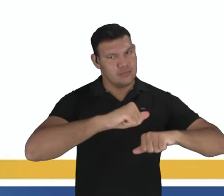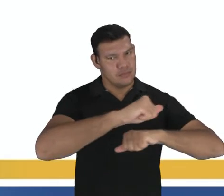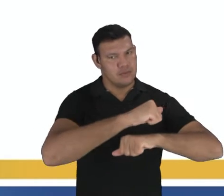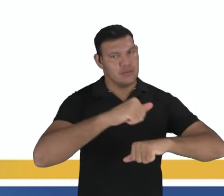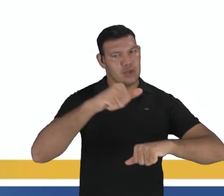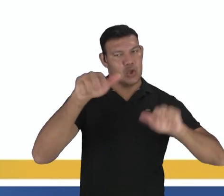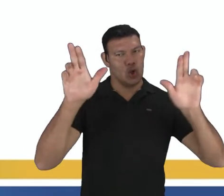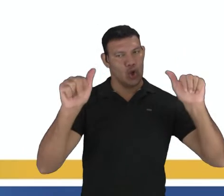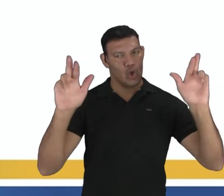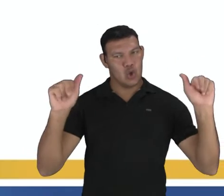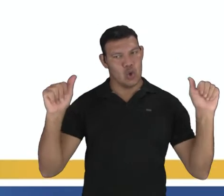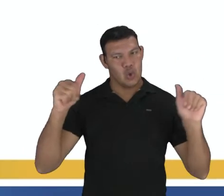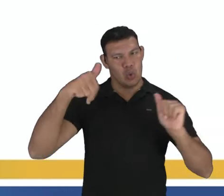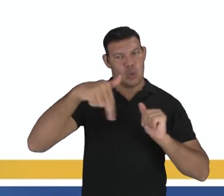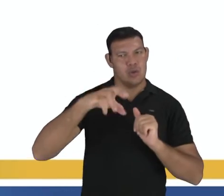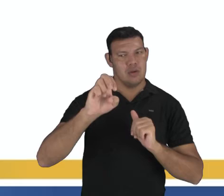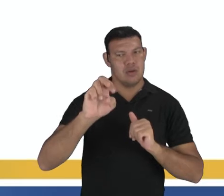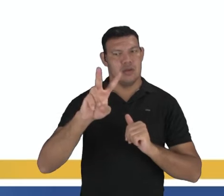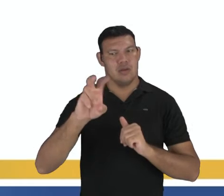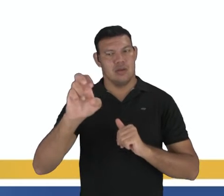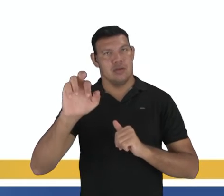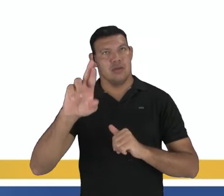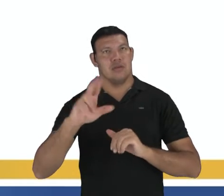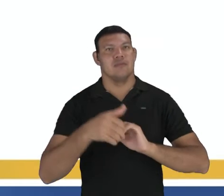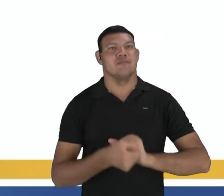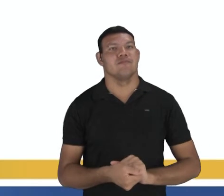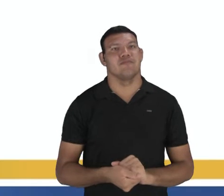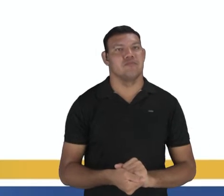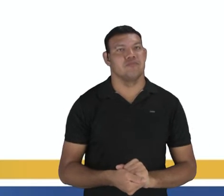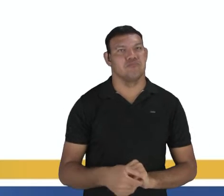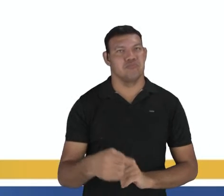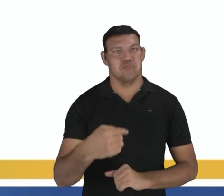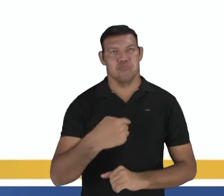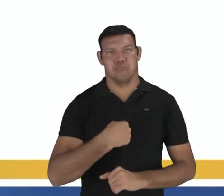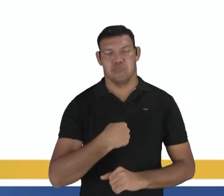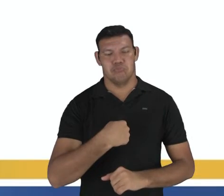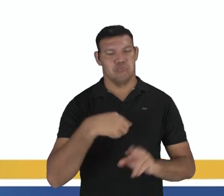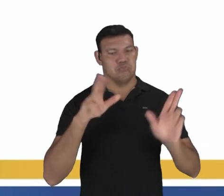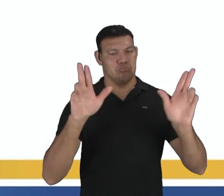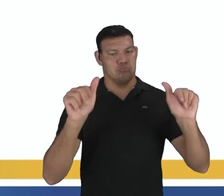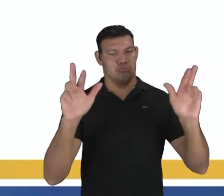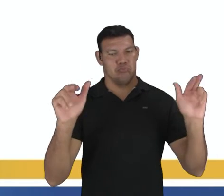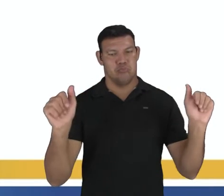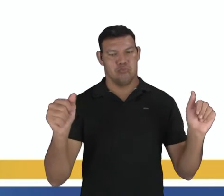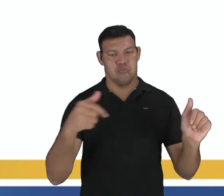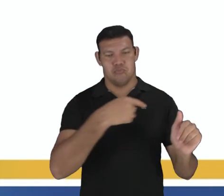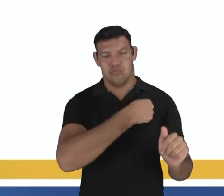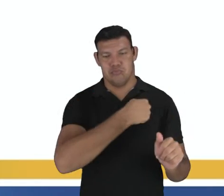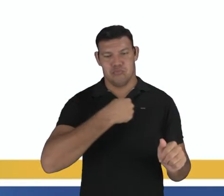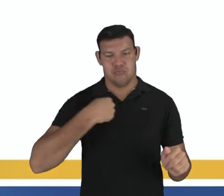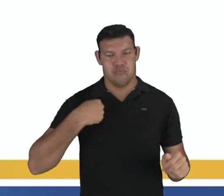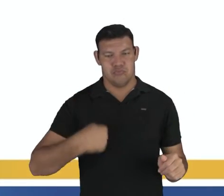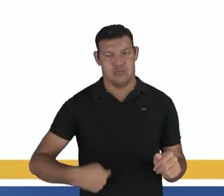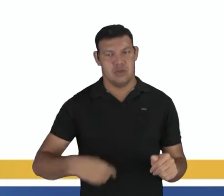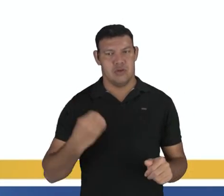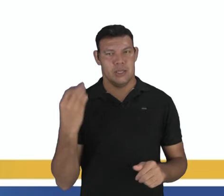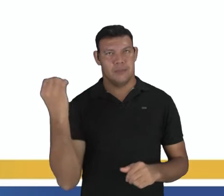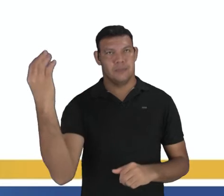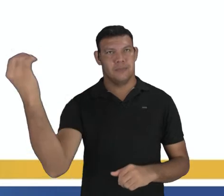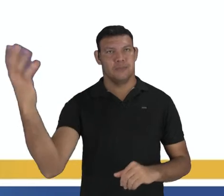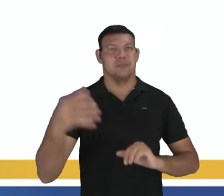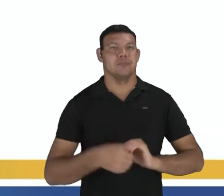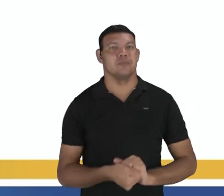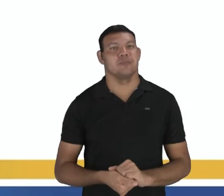I have never been to China. Eu nunca estive na China. I have never watched The